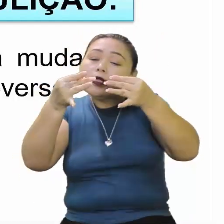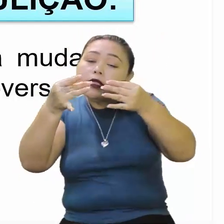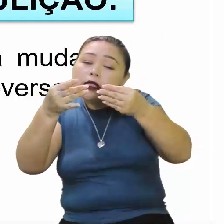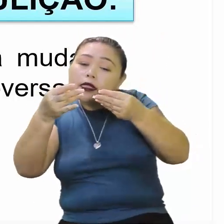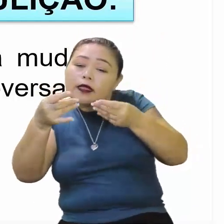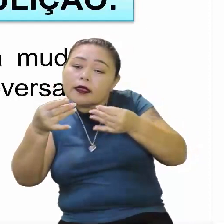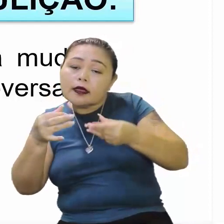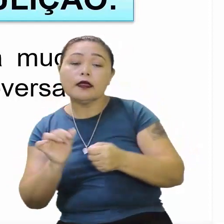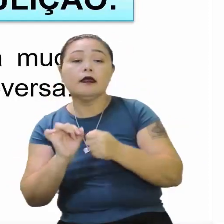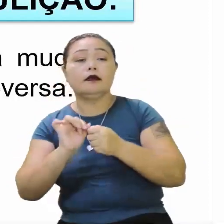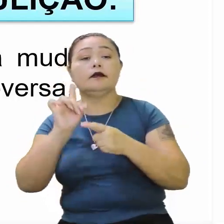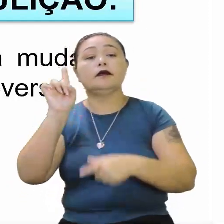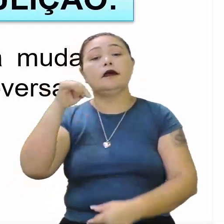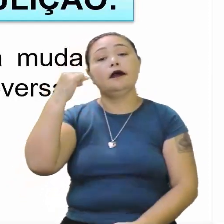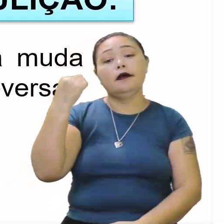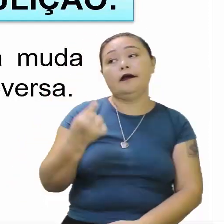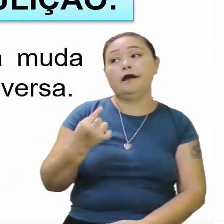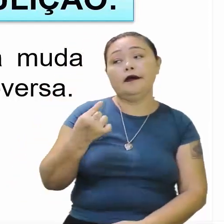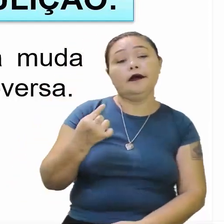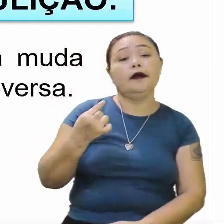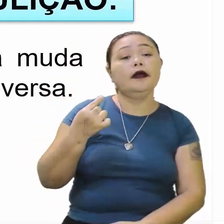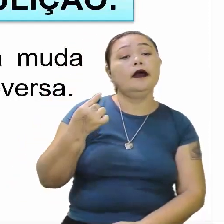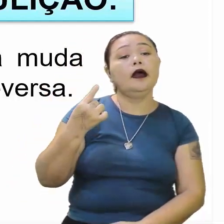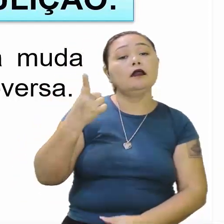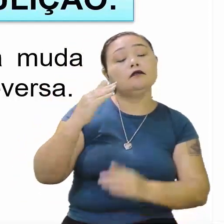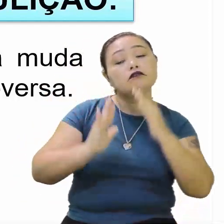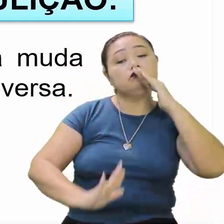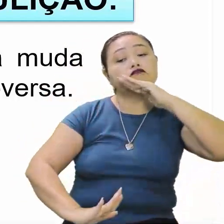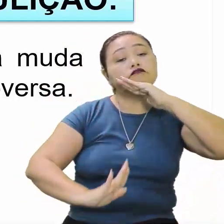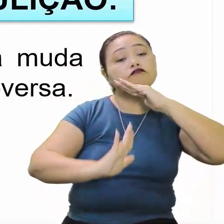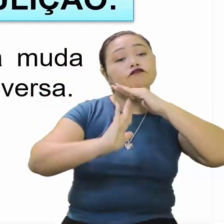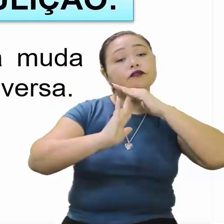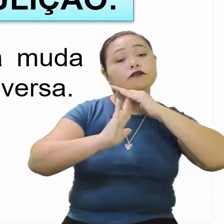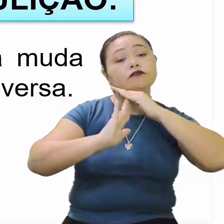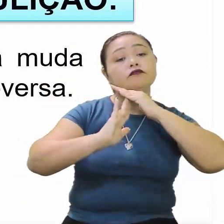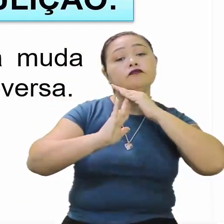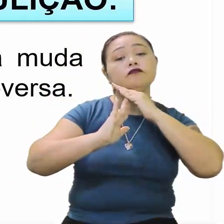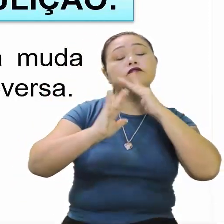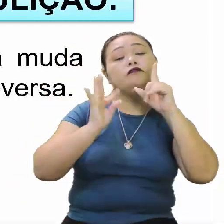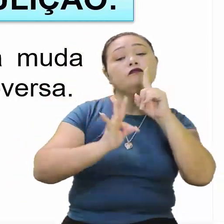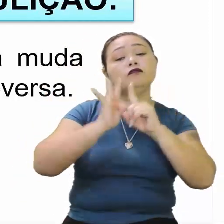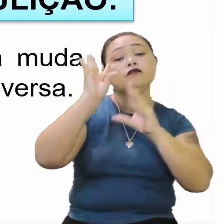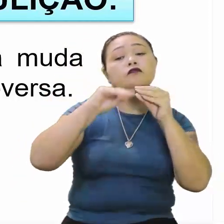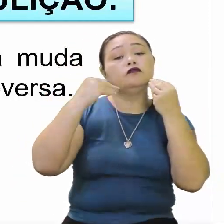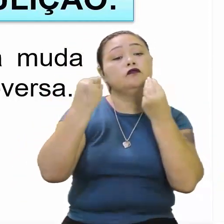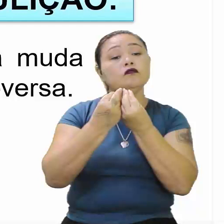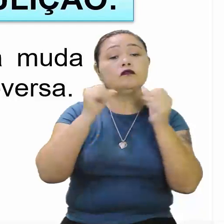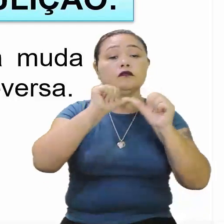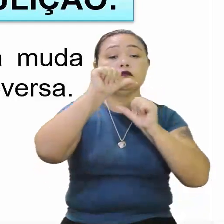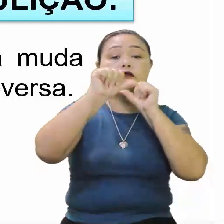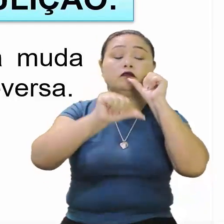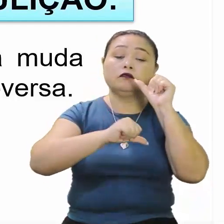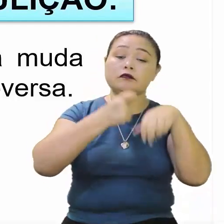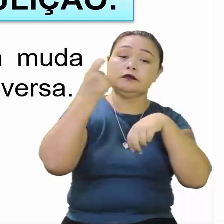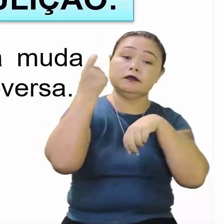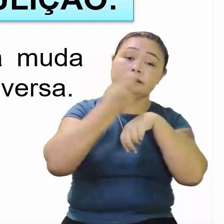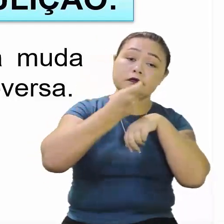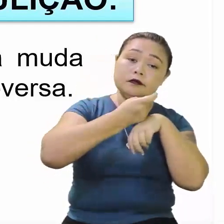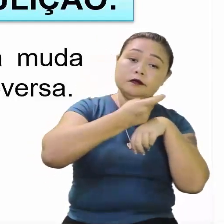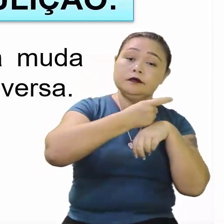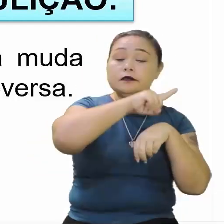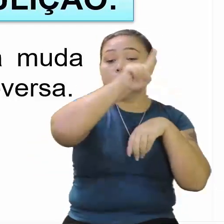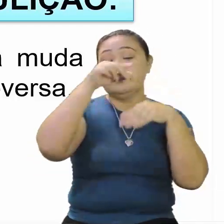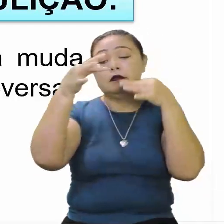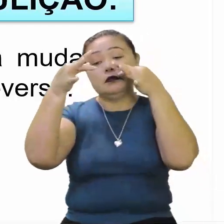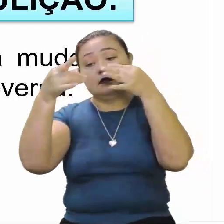Então, temperatura de fusão ou ponto de fusão é a temperatura em que uma substância muda do estado sólido